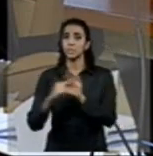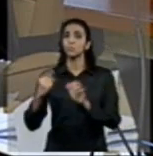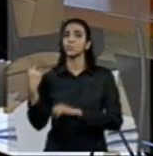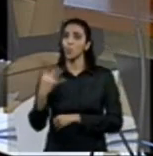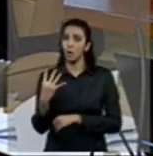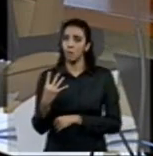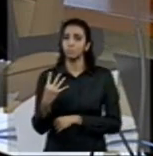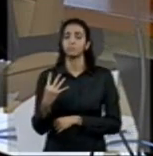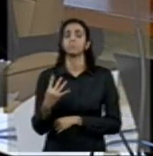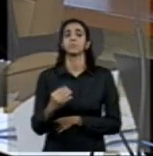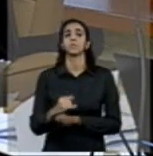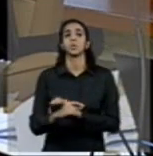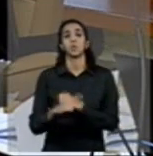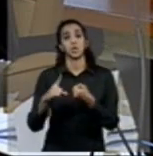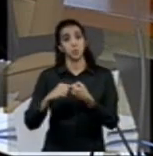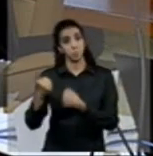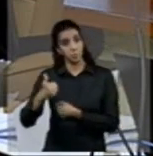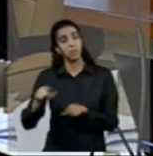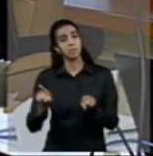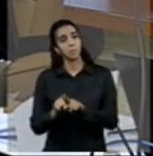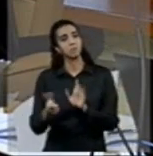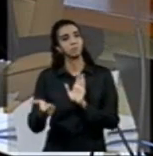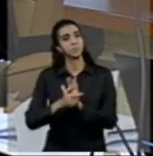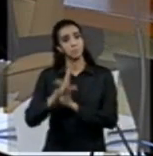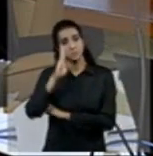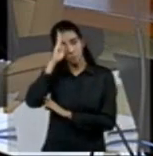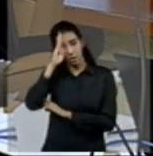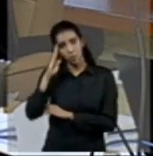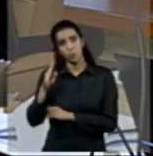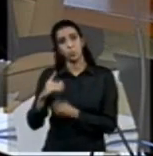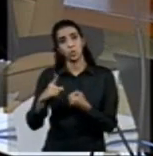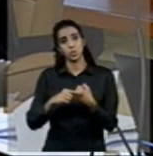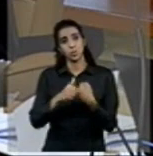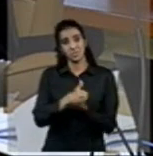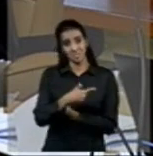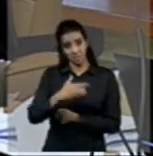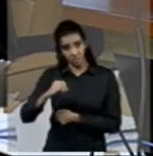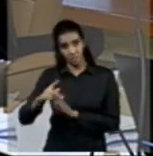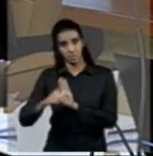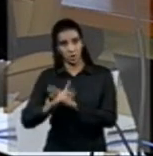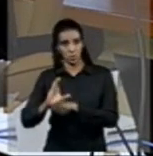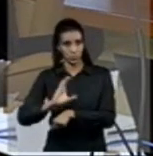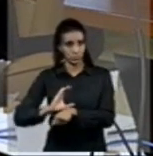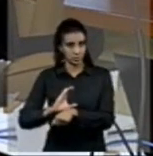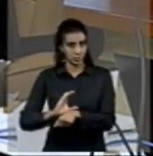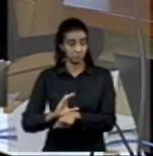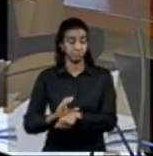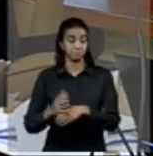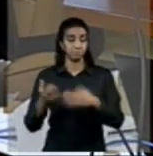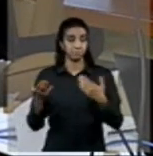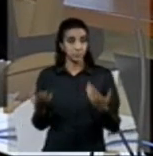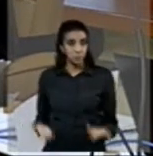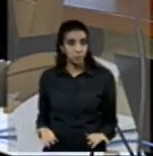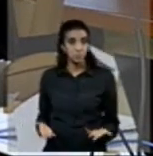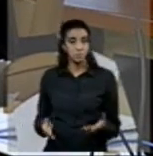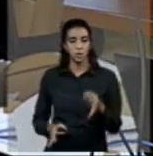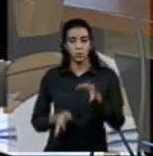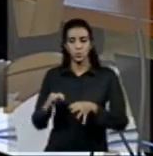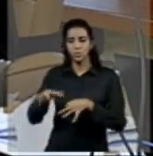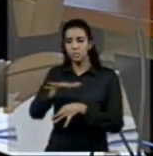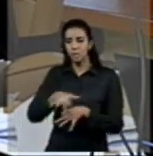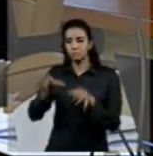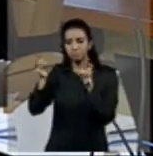artigo 1º, bem como o caput do artigo 170 da Constituição de 88. Portanto, a justiça